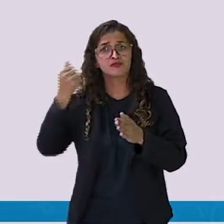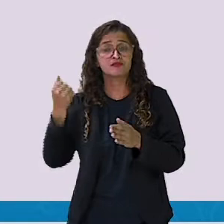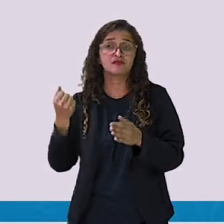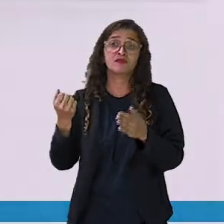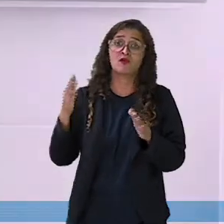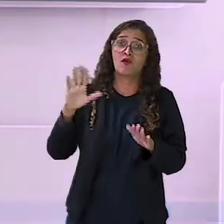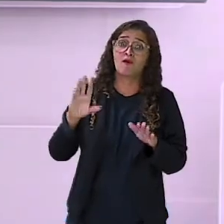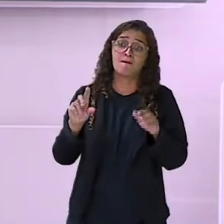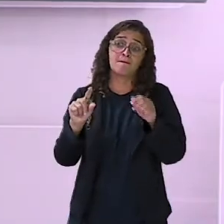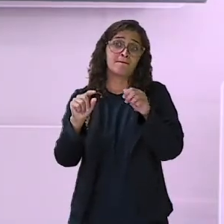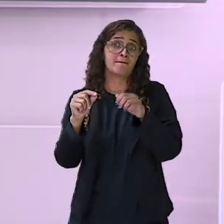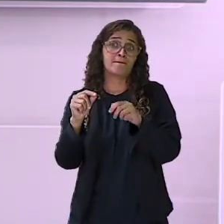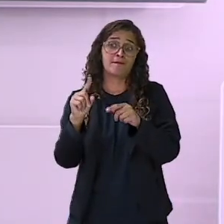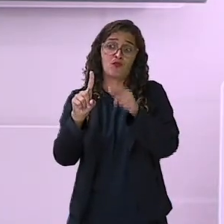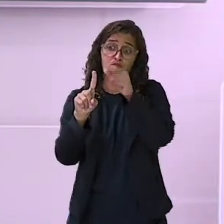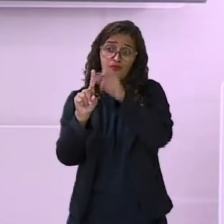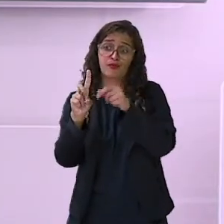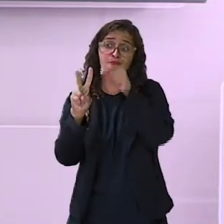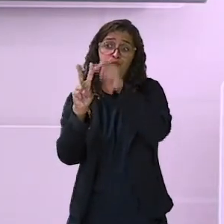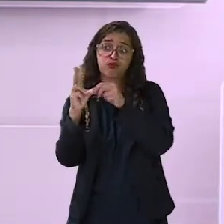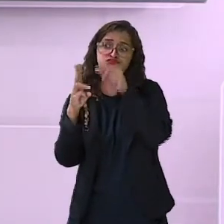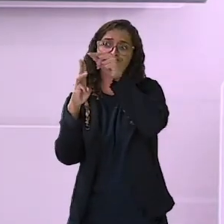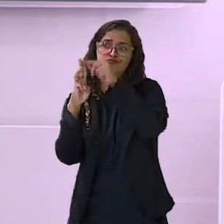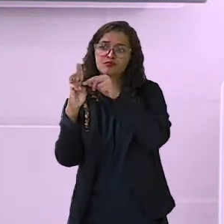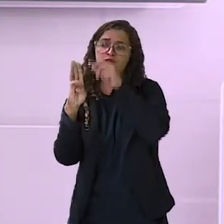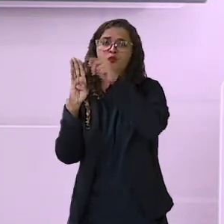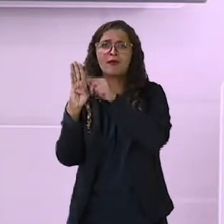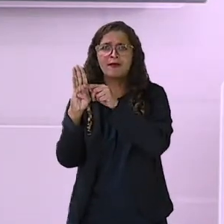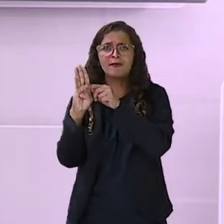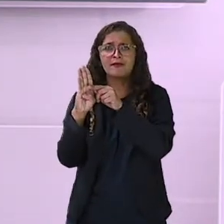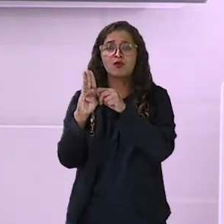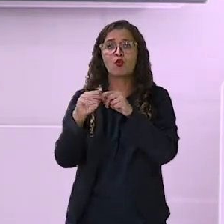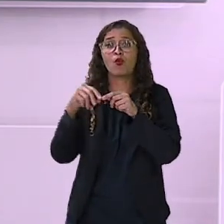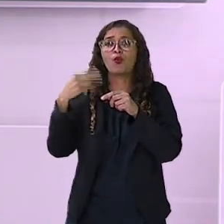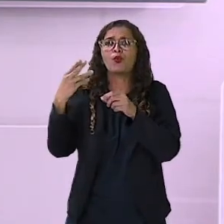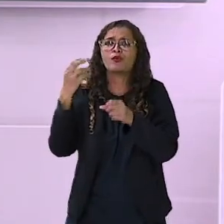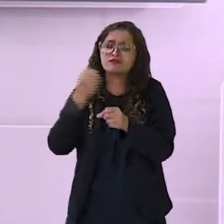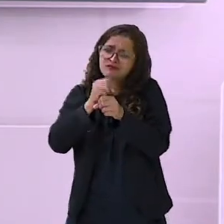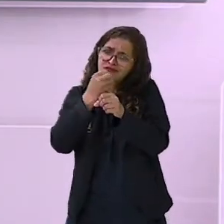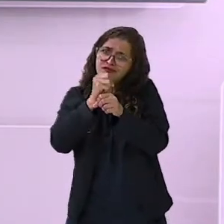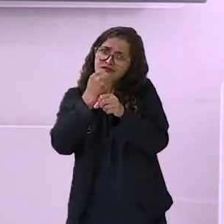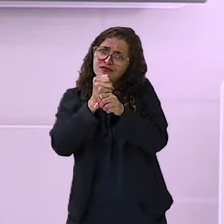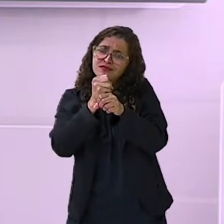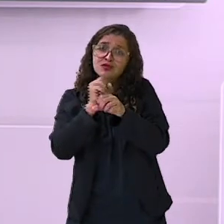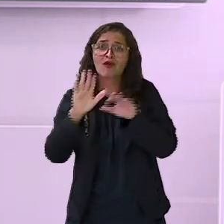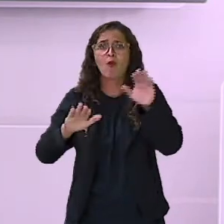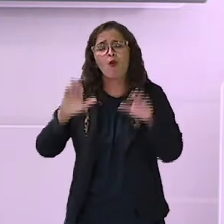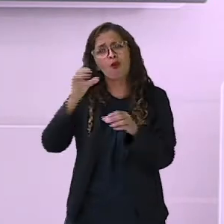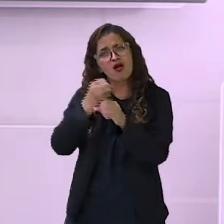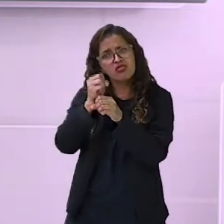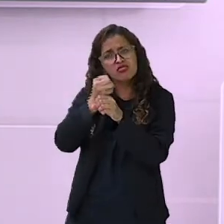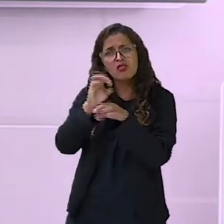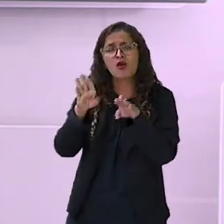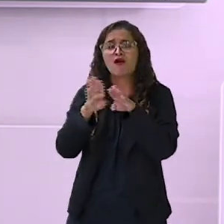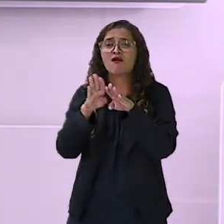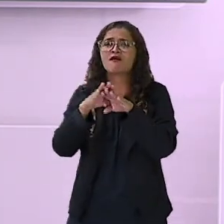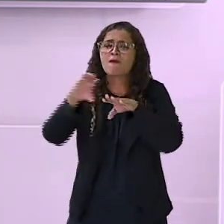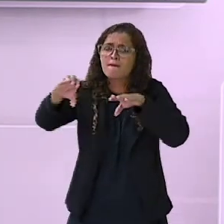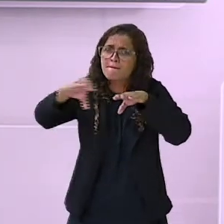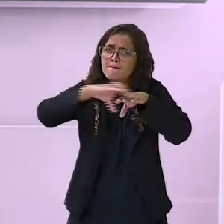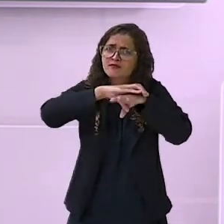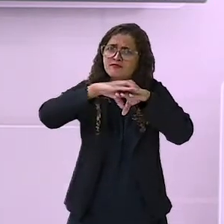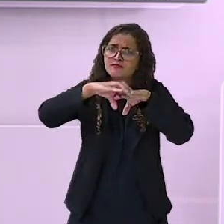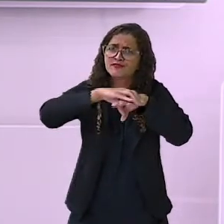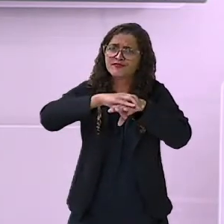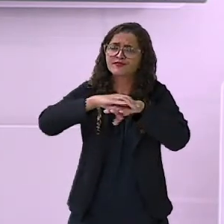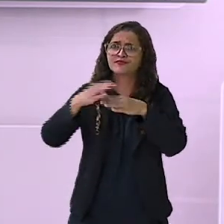meses, ou talvez até anos, ok? Temos aqui os calçados também sendo